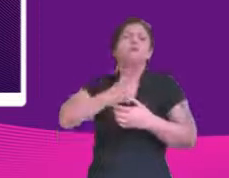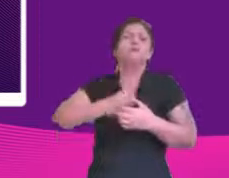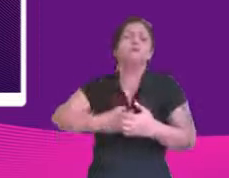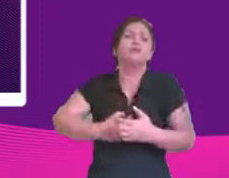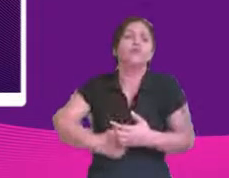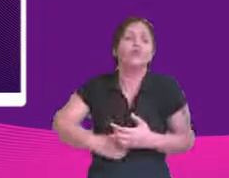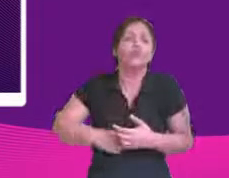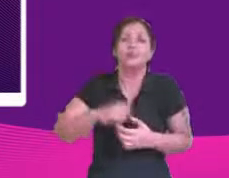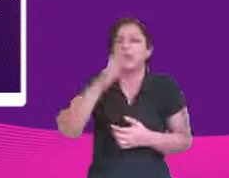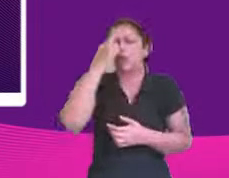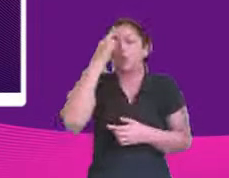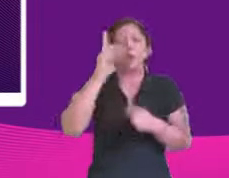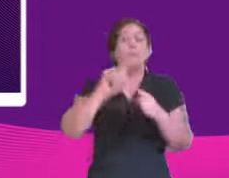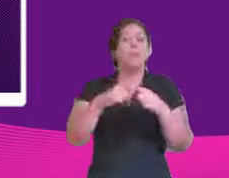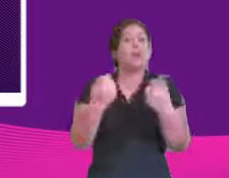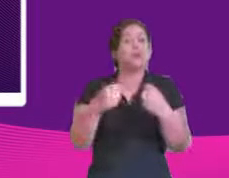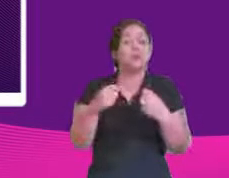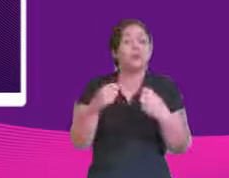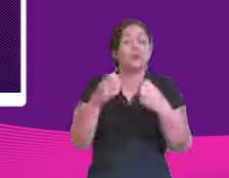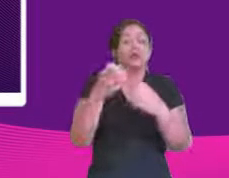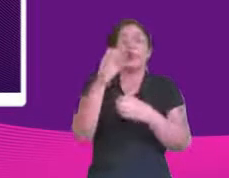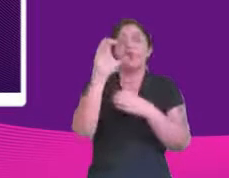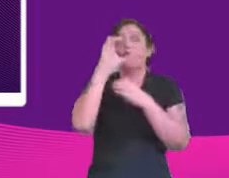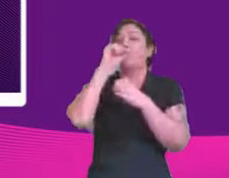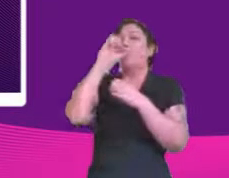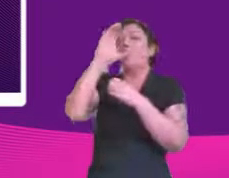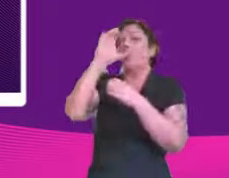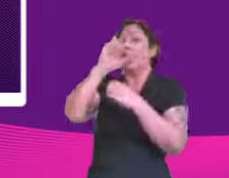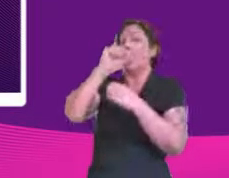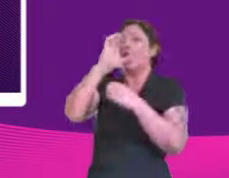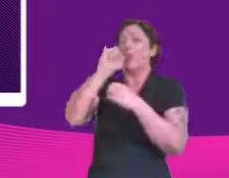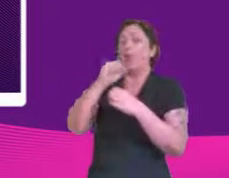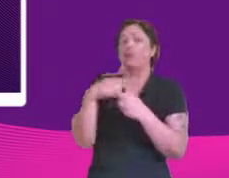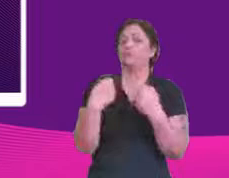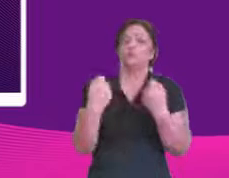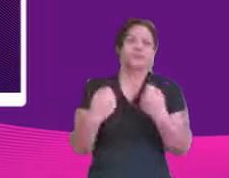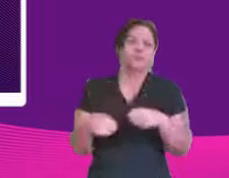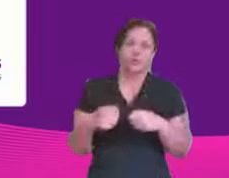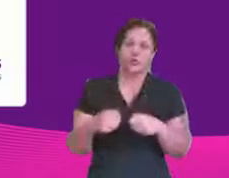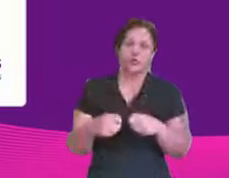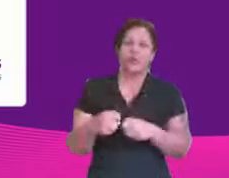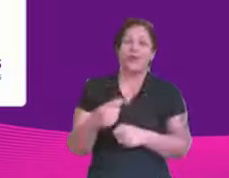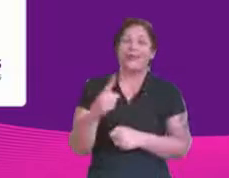prótese ventilatória e teve alta no 10º dia pós-operatório.